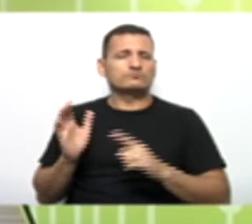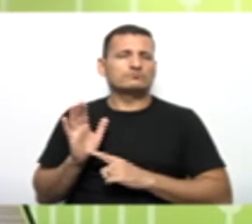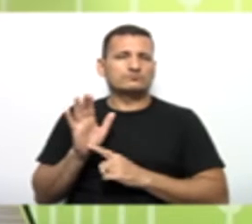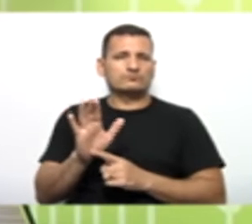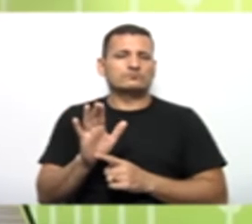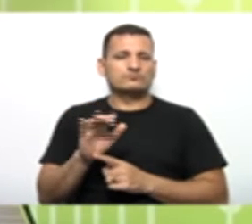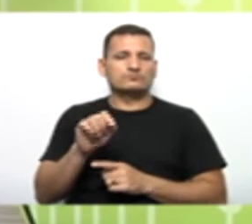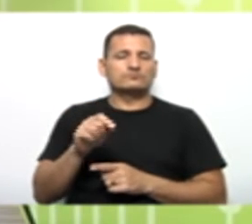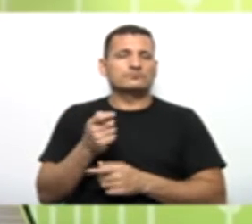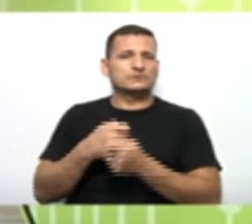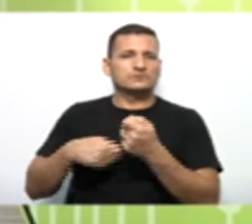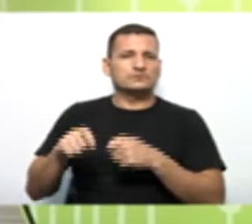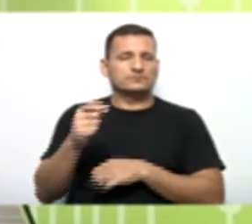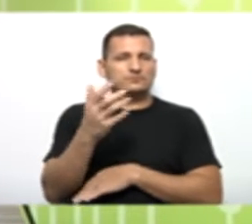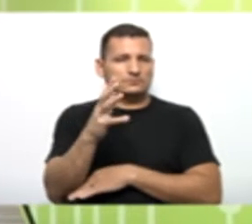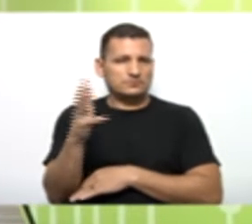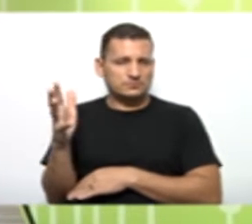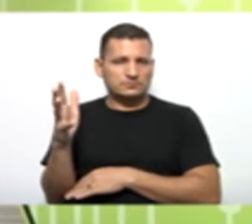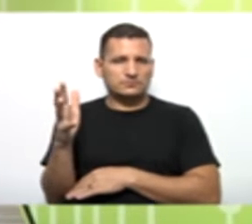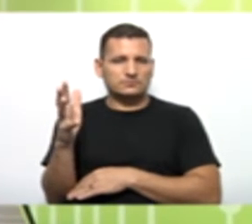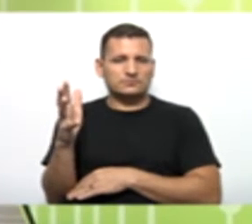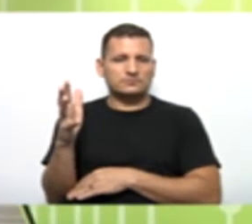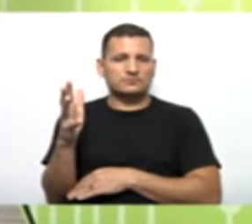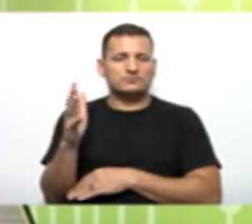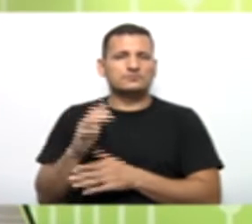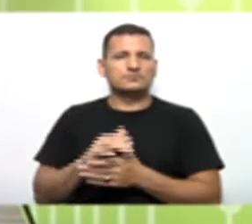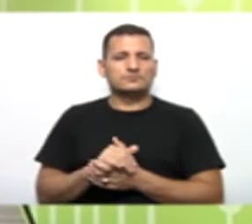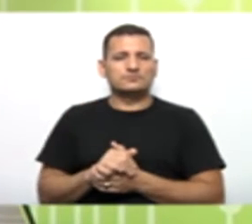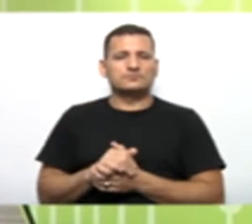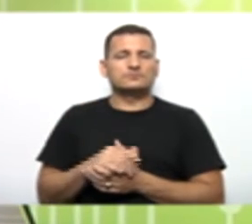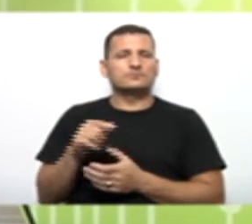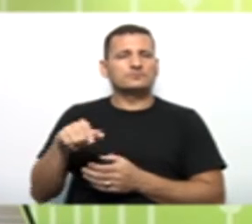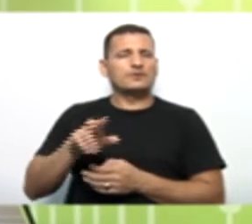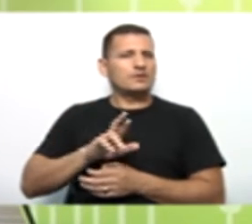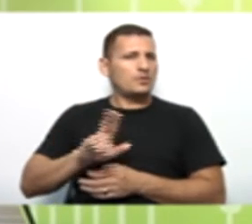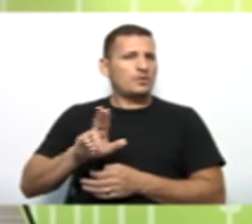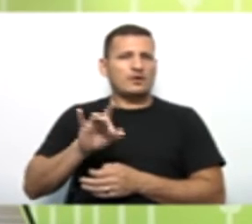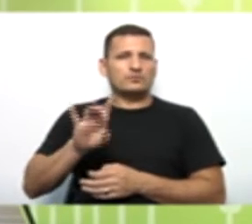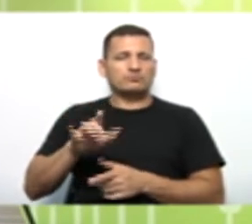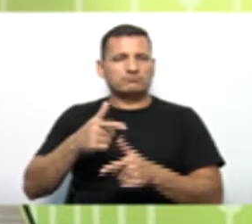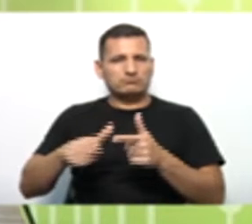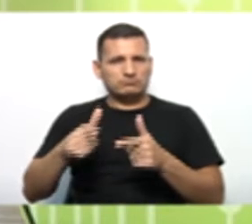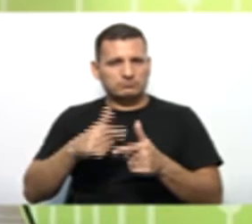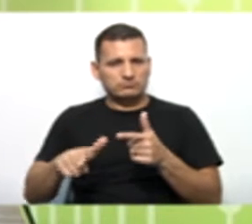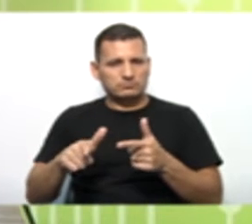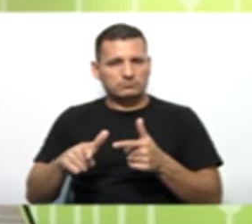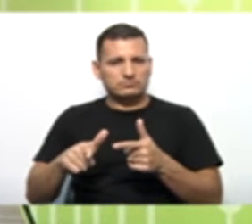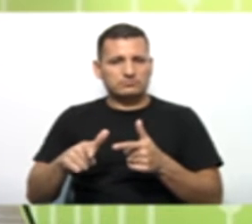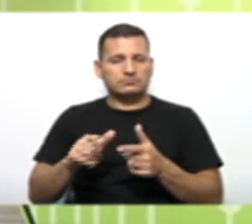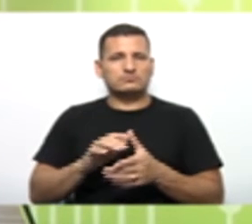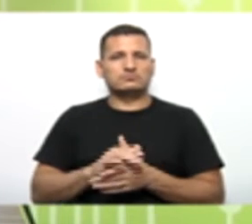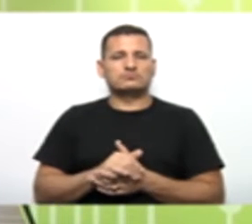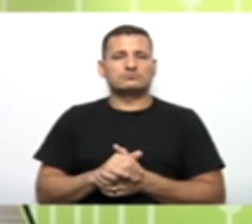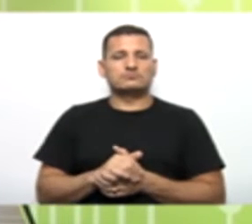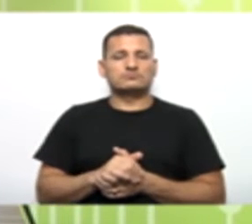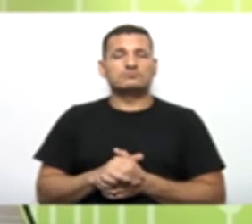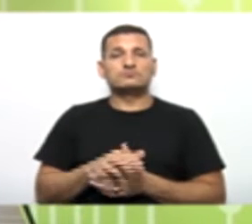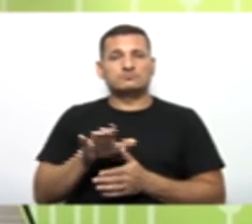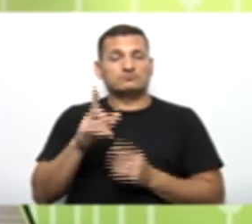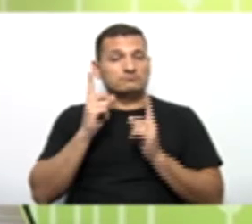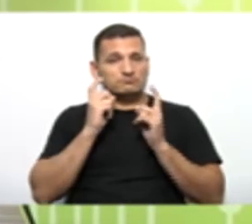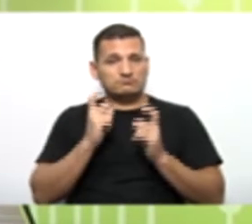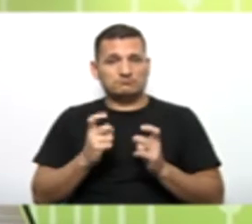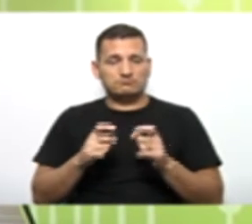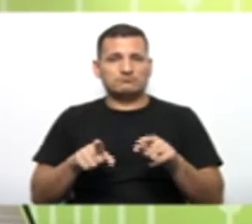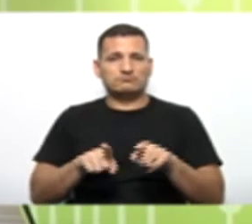que a gestão ambiental não é só um problema. Aliás, é uma coisa bastante